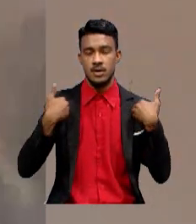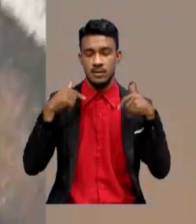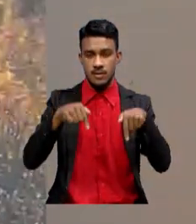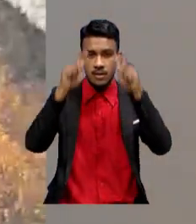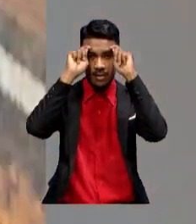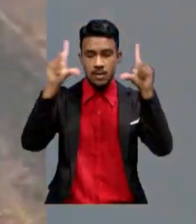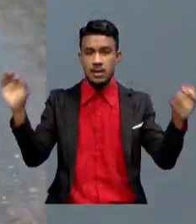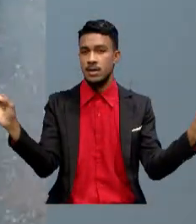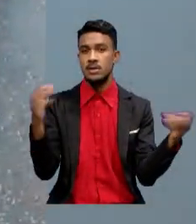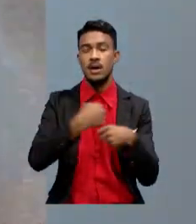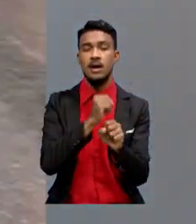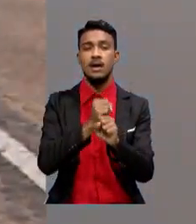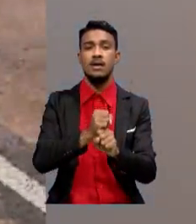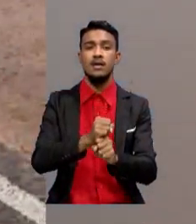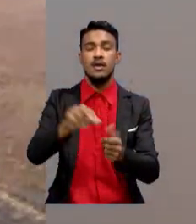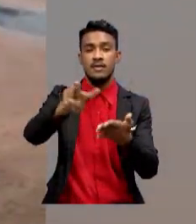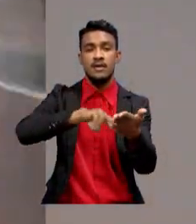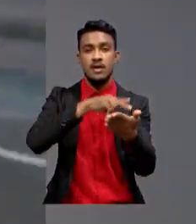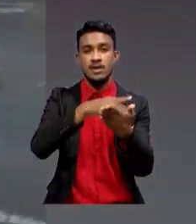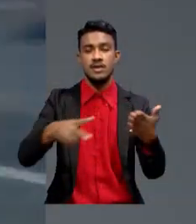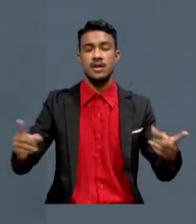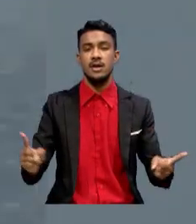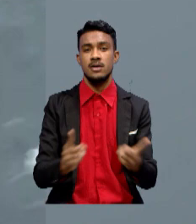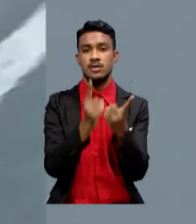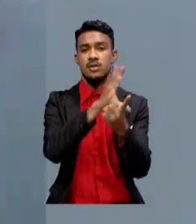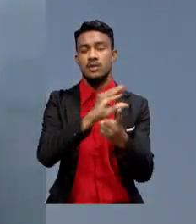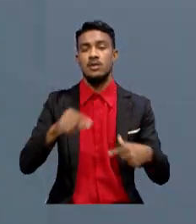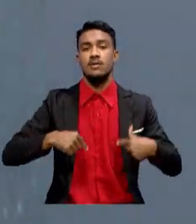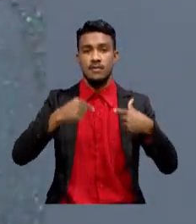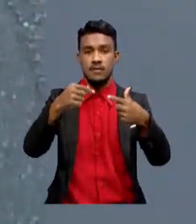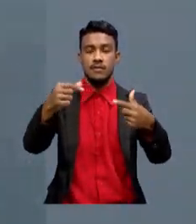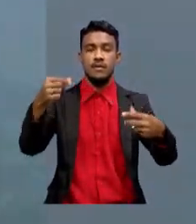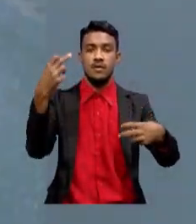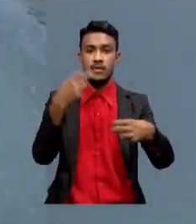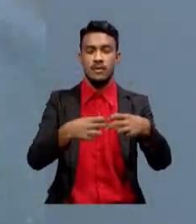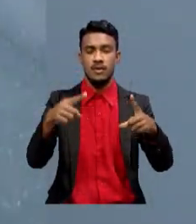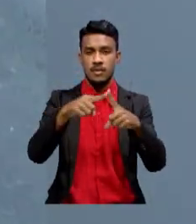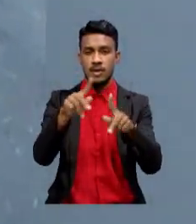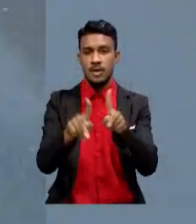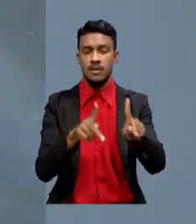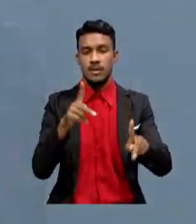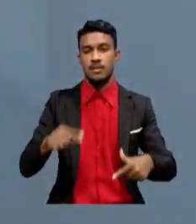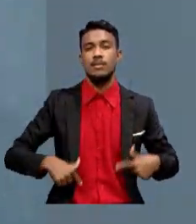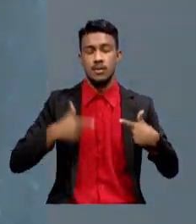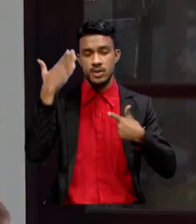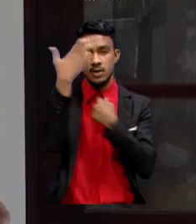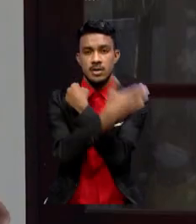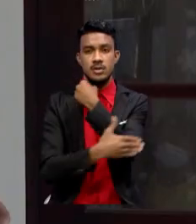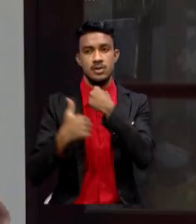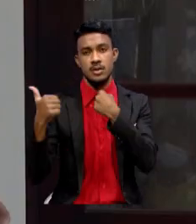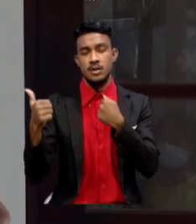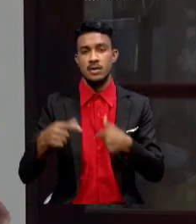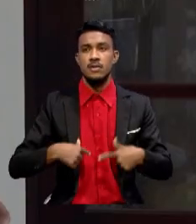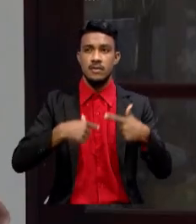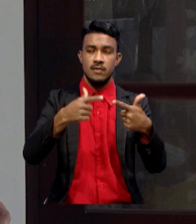laos atu halo fale violência ba malu também violência se for ameaça ba sirene vida rasik e a emnerain. Da pela ba malu sir